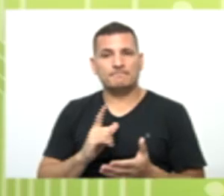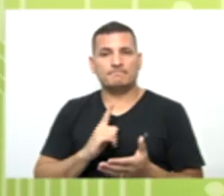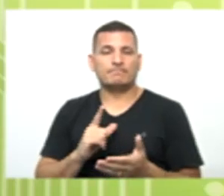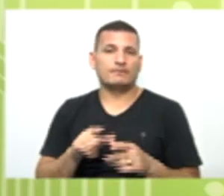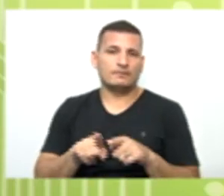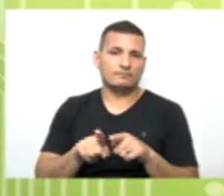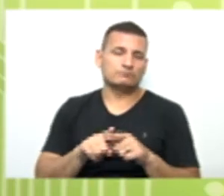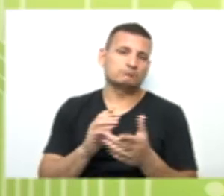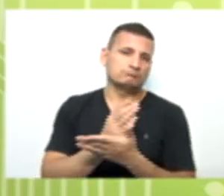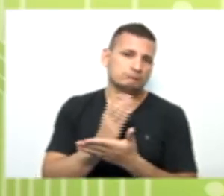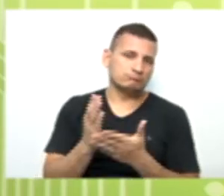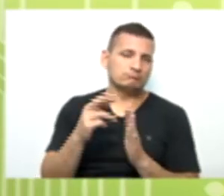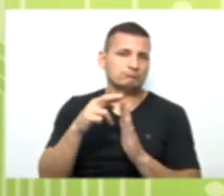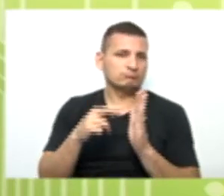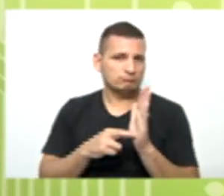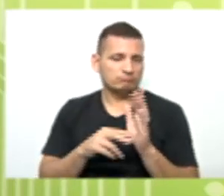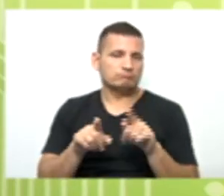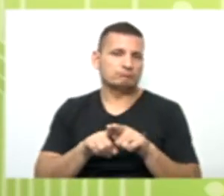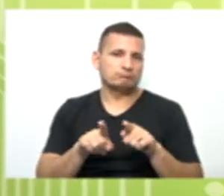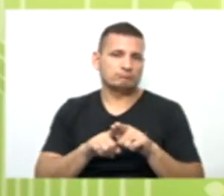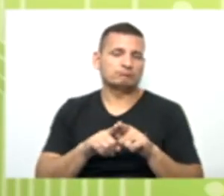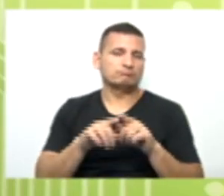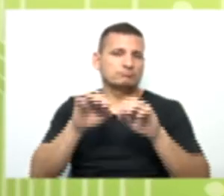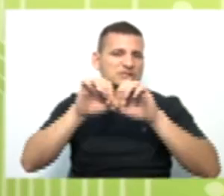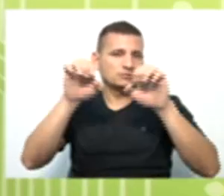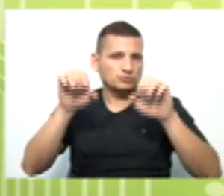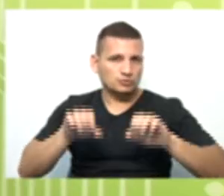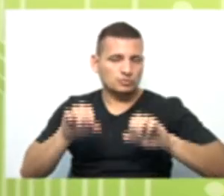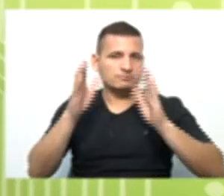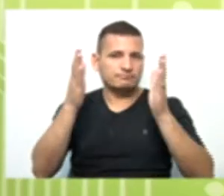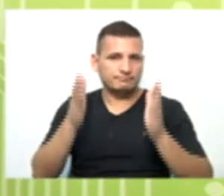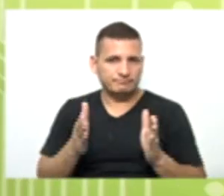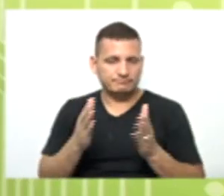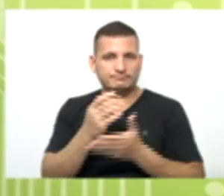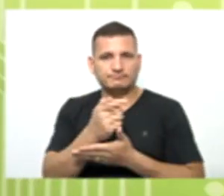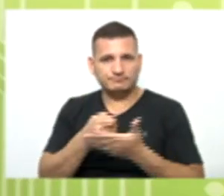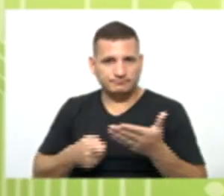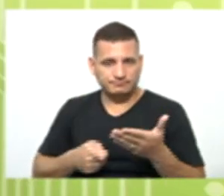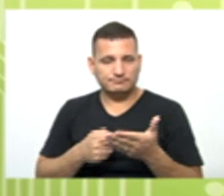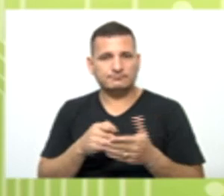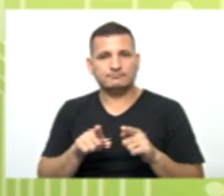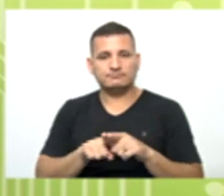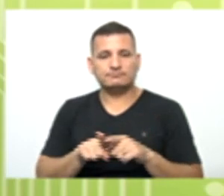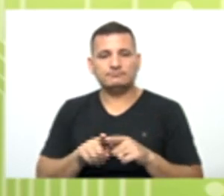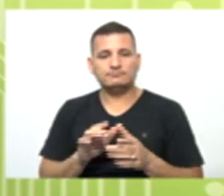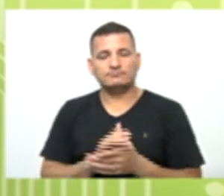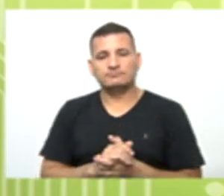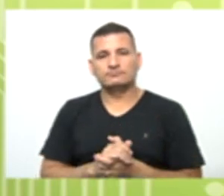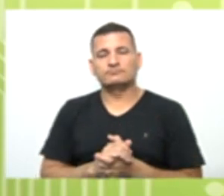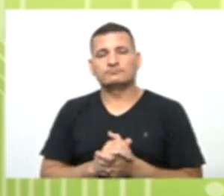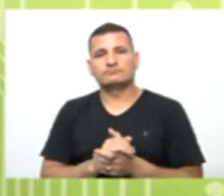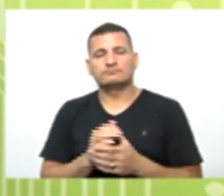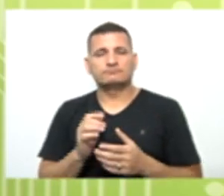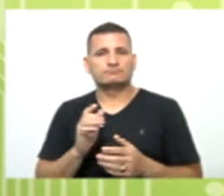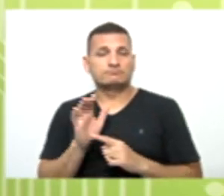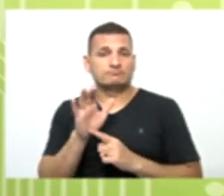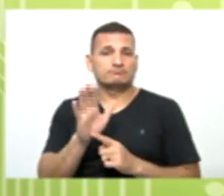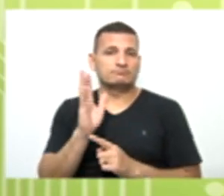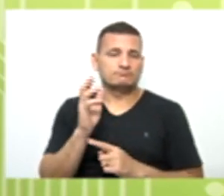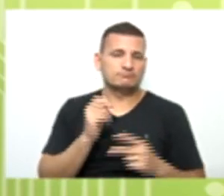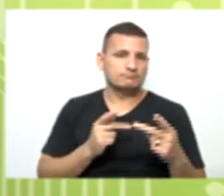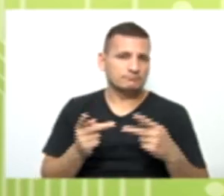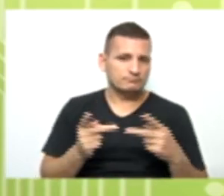de formatação. As normas de formatação nós mostramos aqui de projeto de